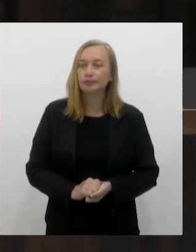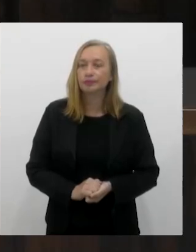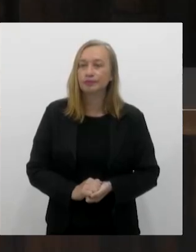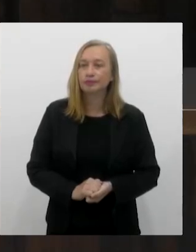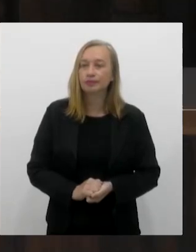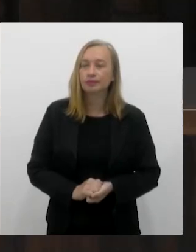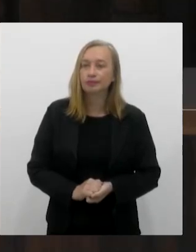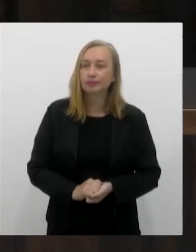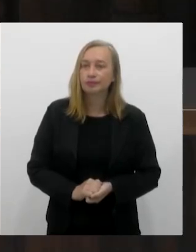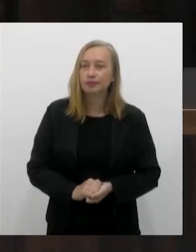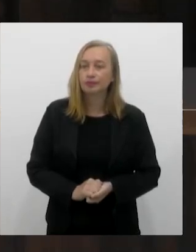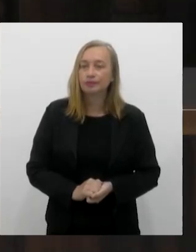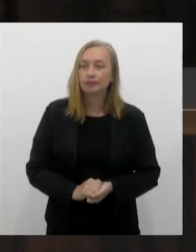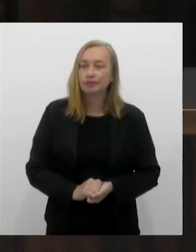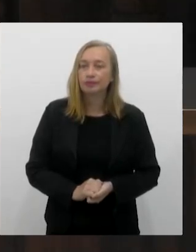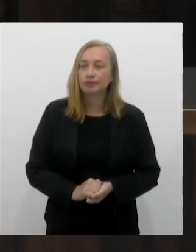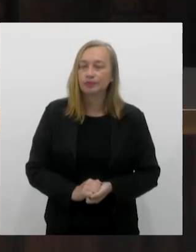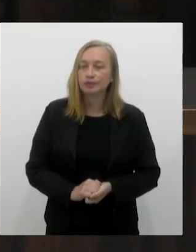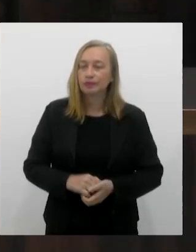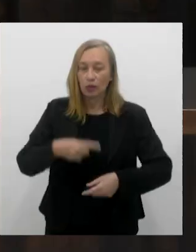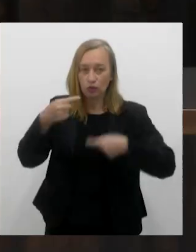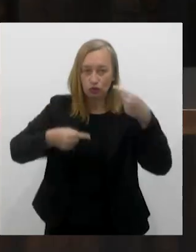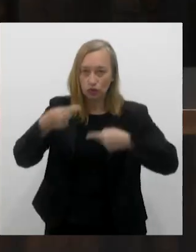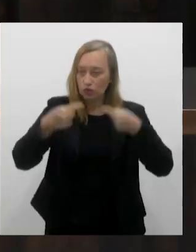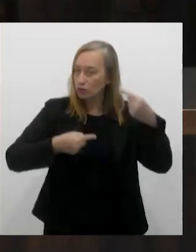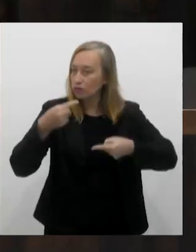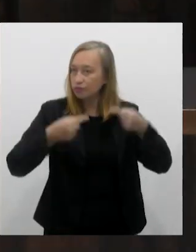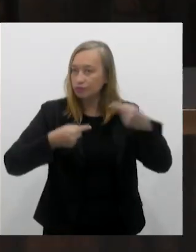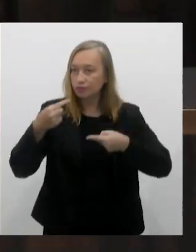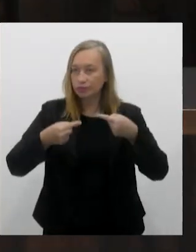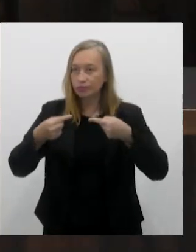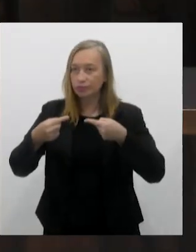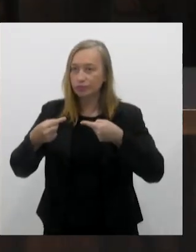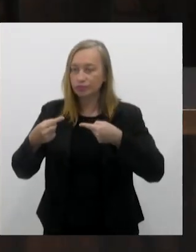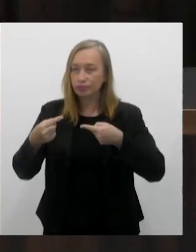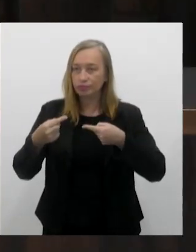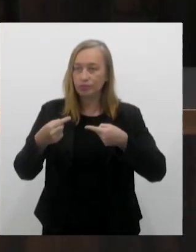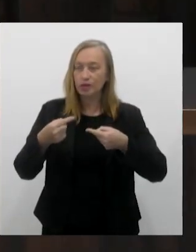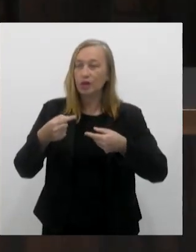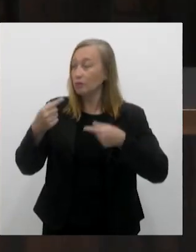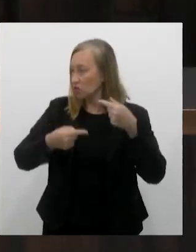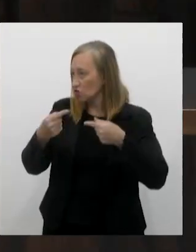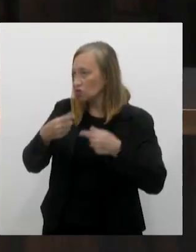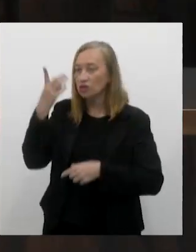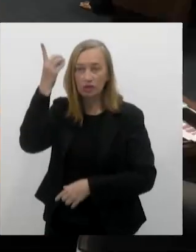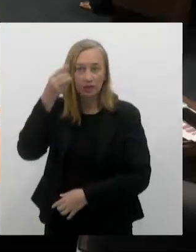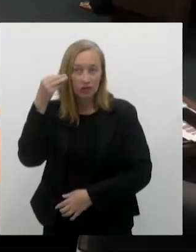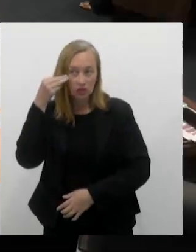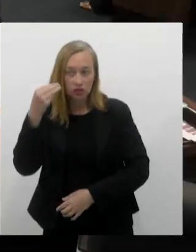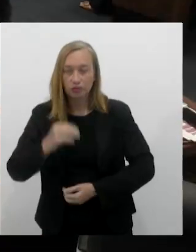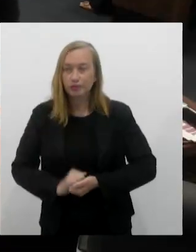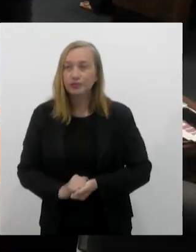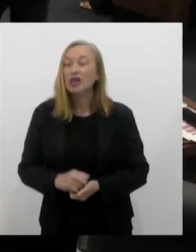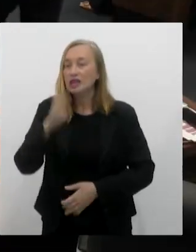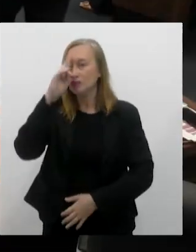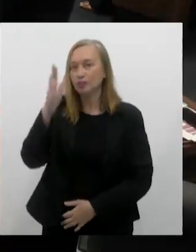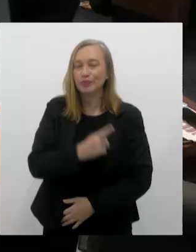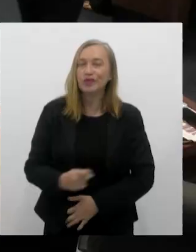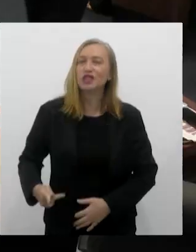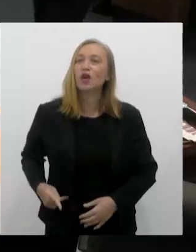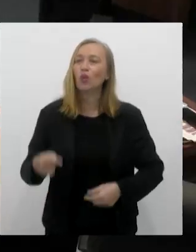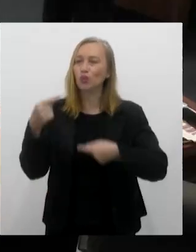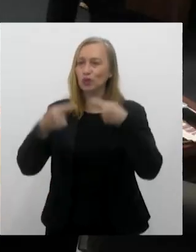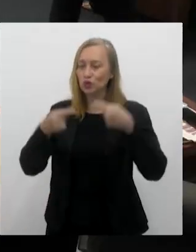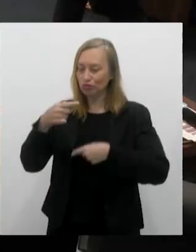Com os pareceres emitidos em discussão. Para discutir, deputada Tia Ju. Senhor presidente, eu vou